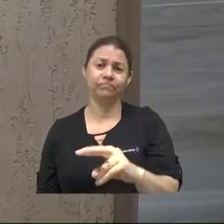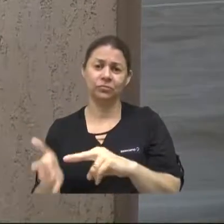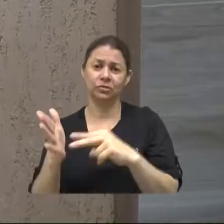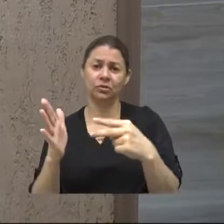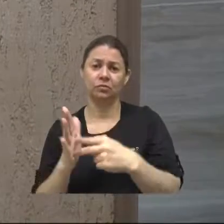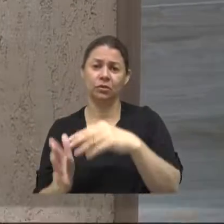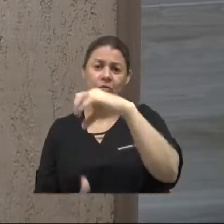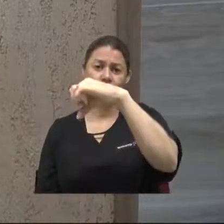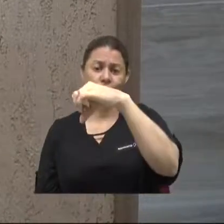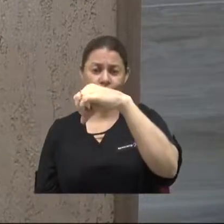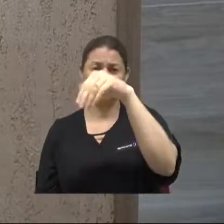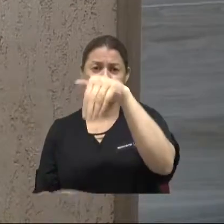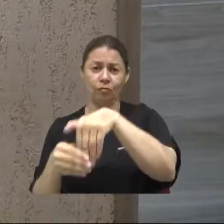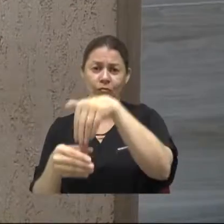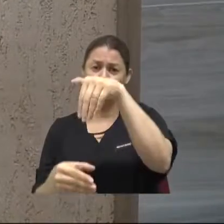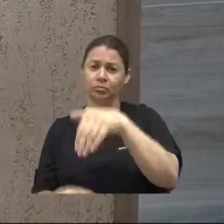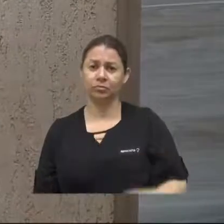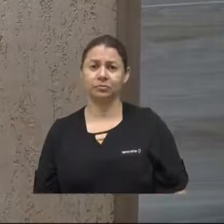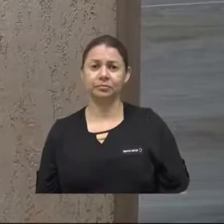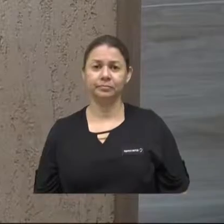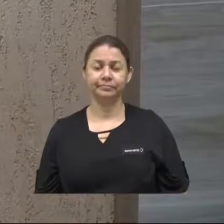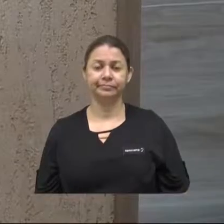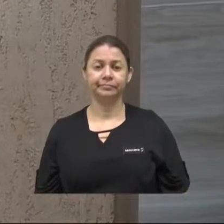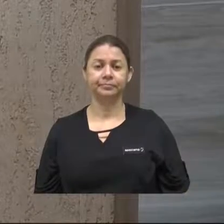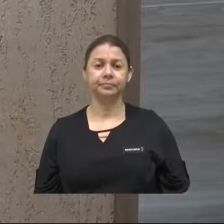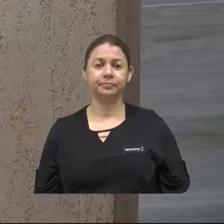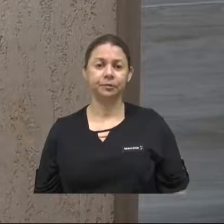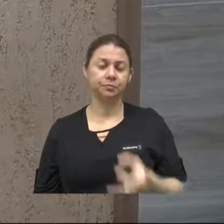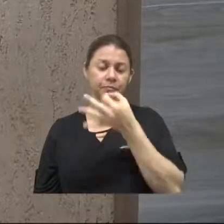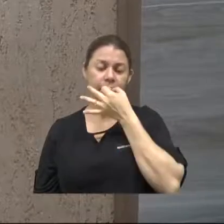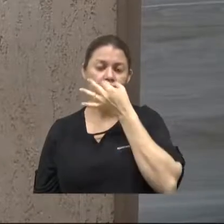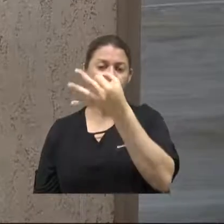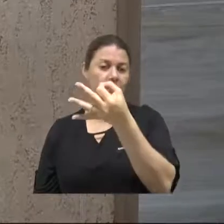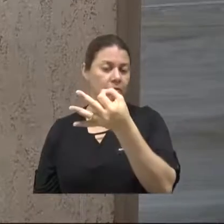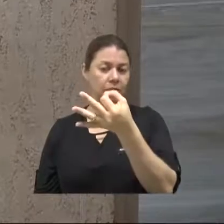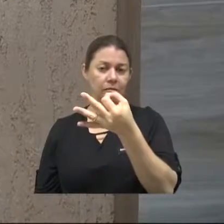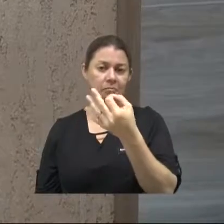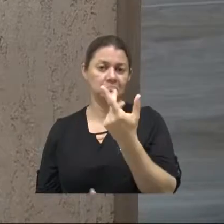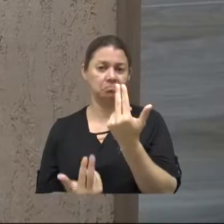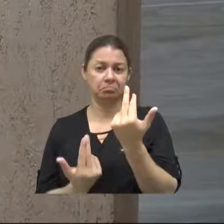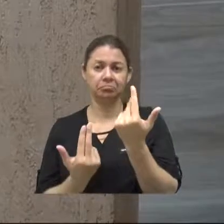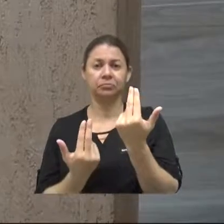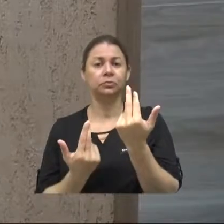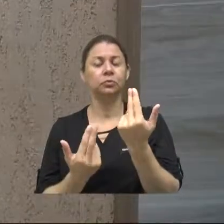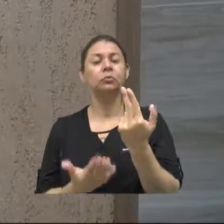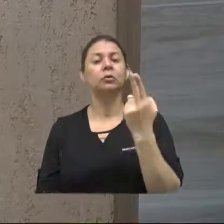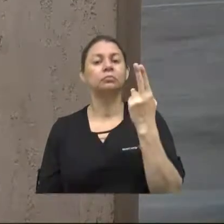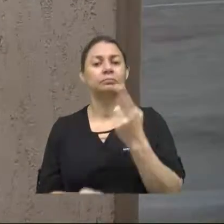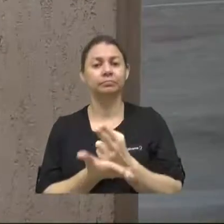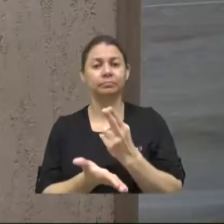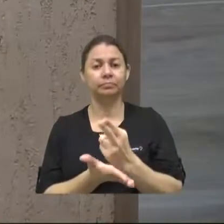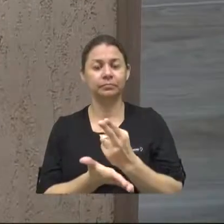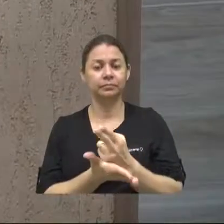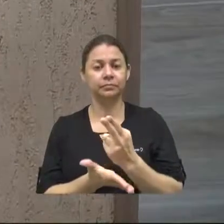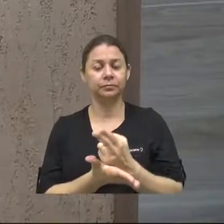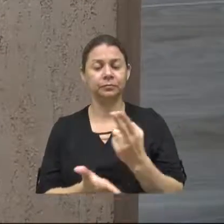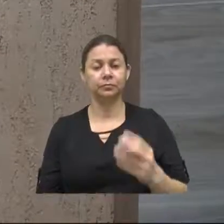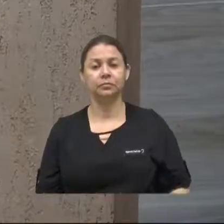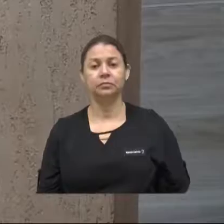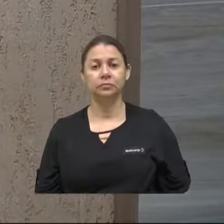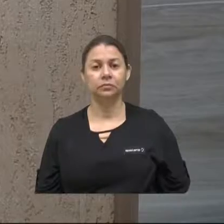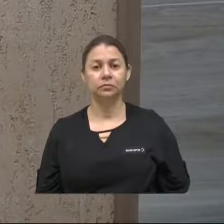como derrota. Mas a minha opinião continua a mesma, independente se fosse o